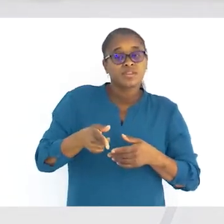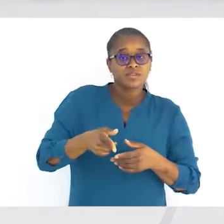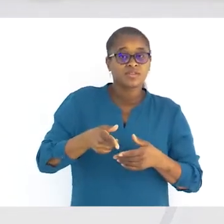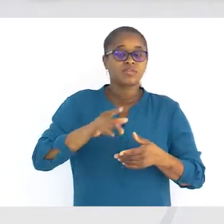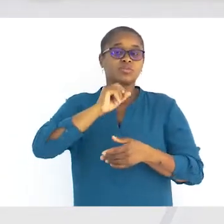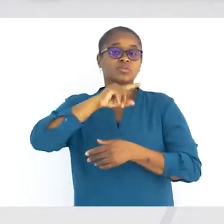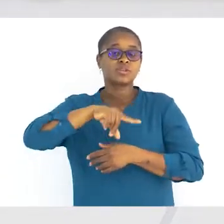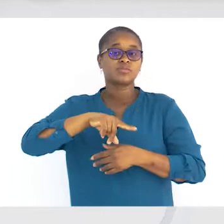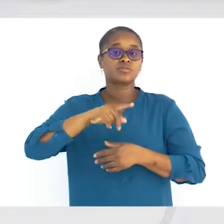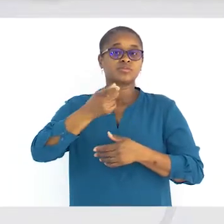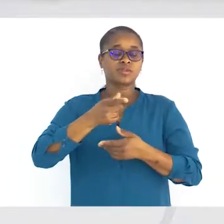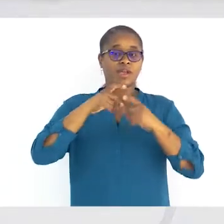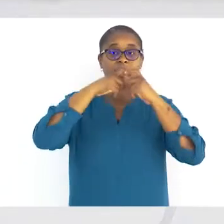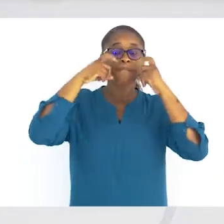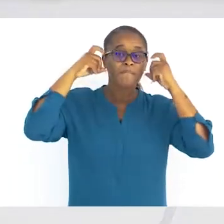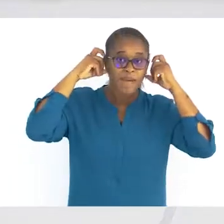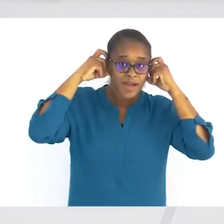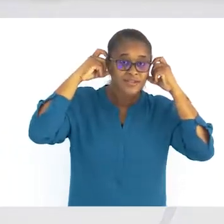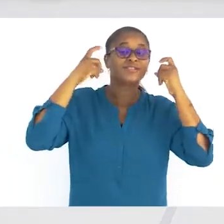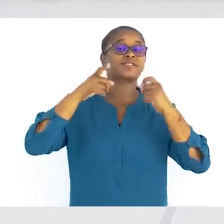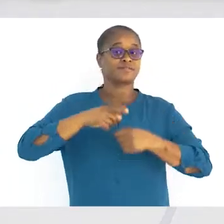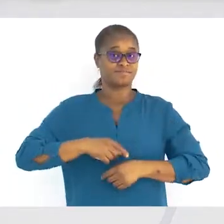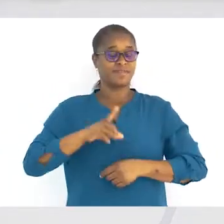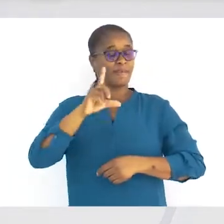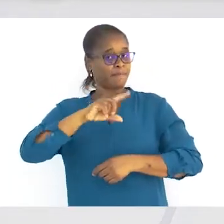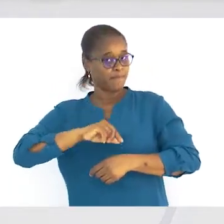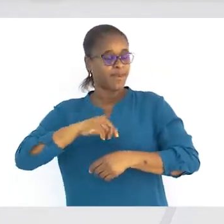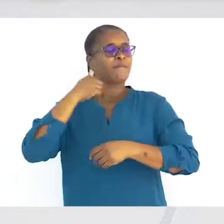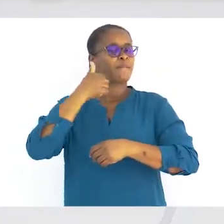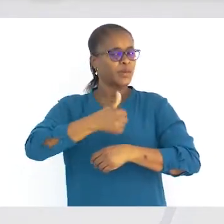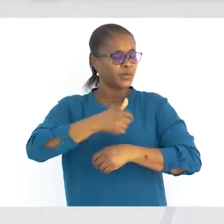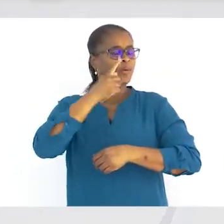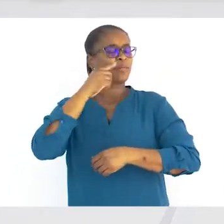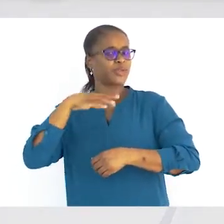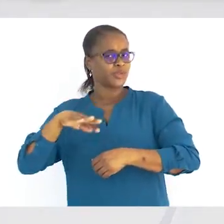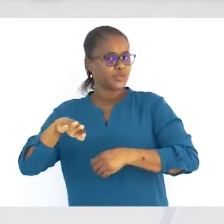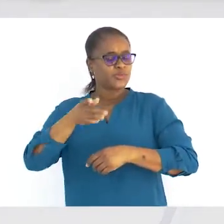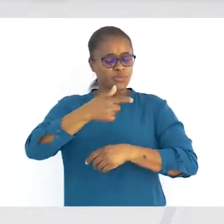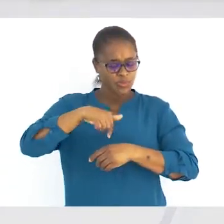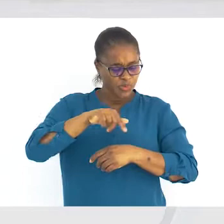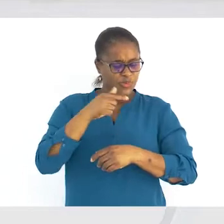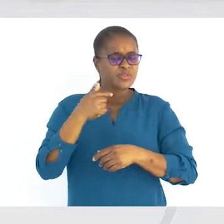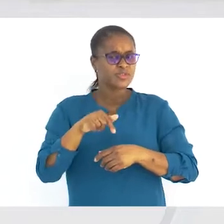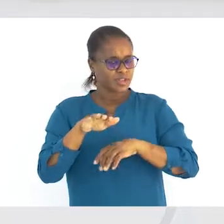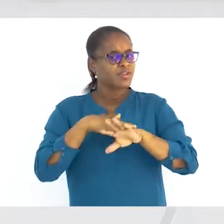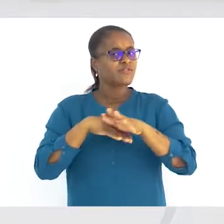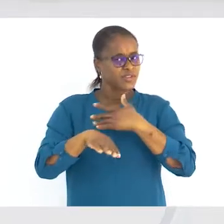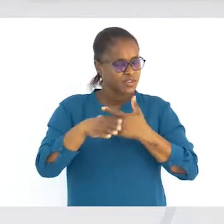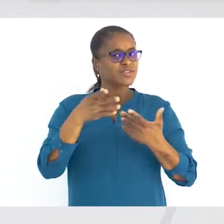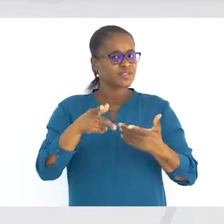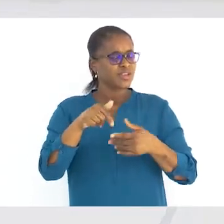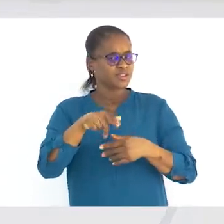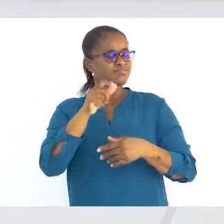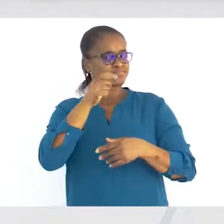colocar a máscara, o uso de máscara. Muito bem, meninos. Nós estamos a colocar em prática essas